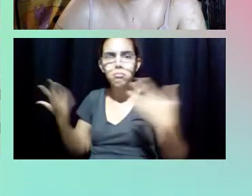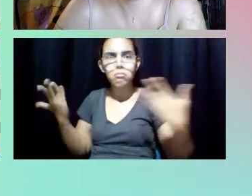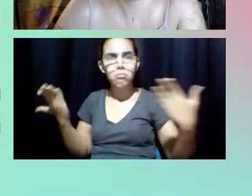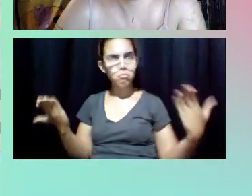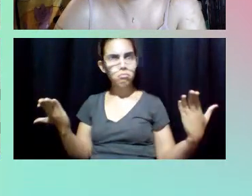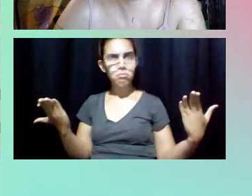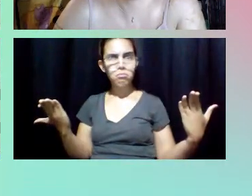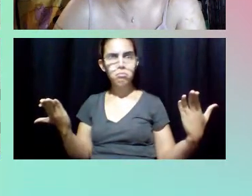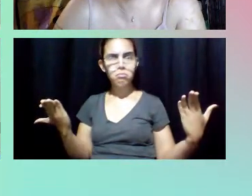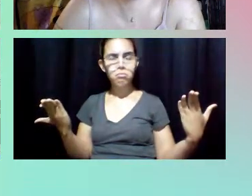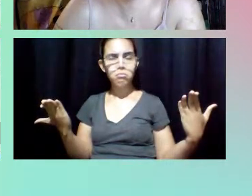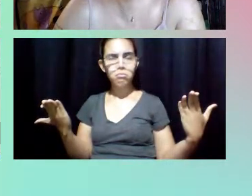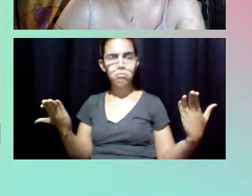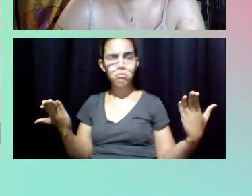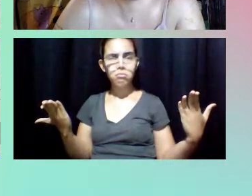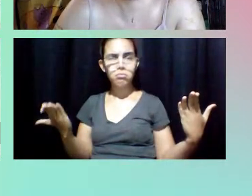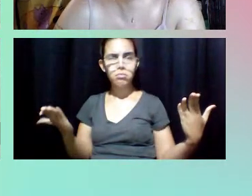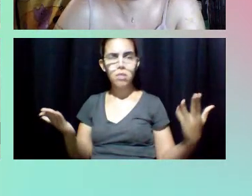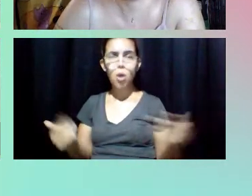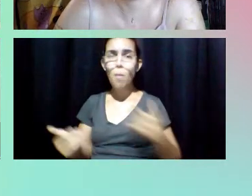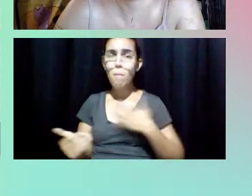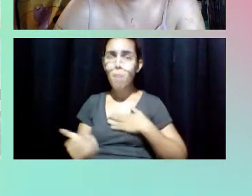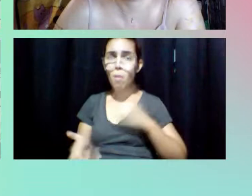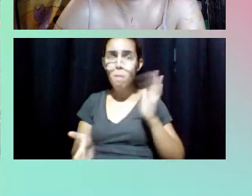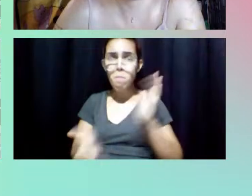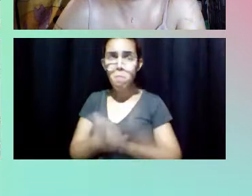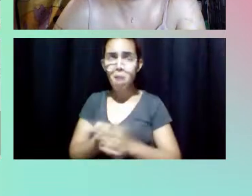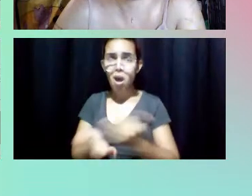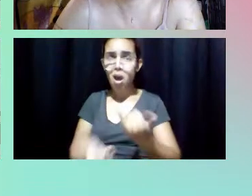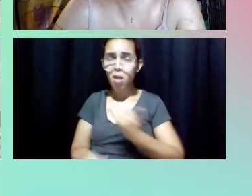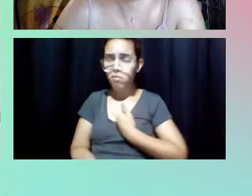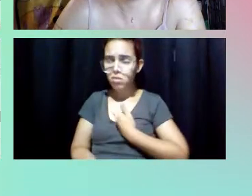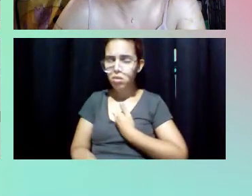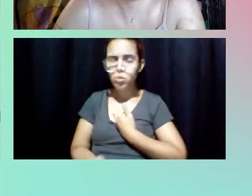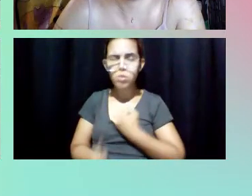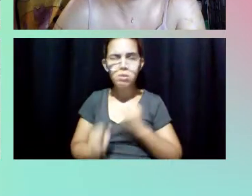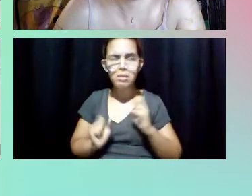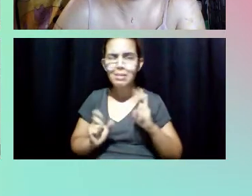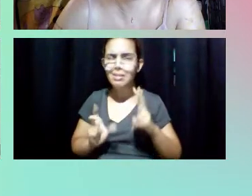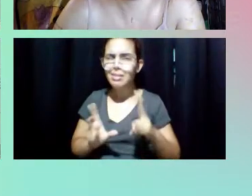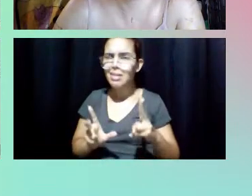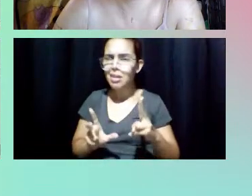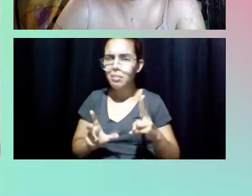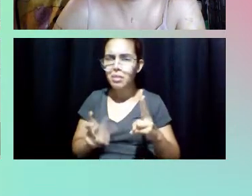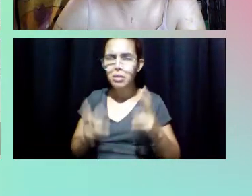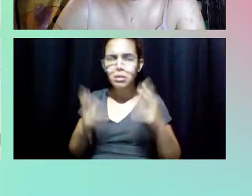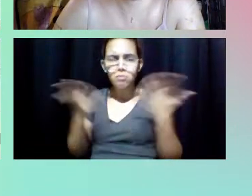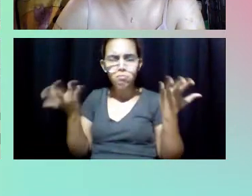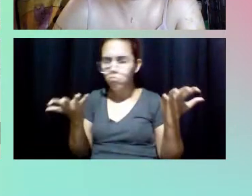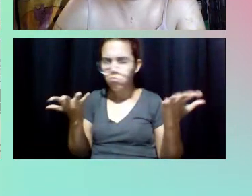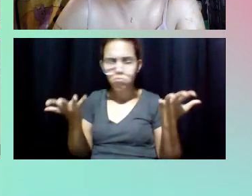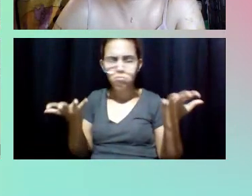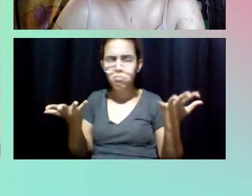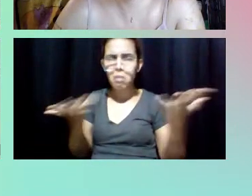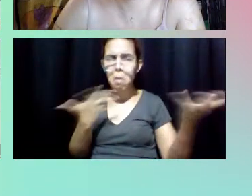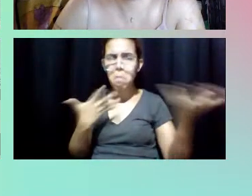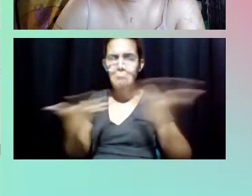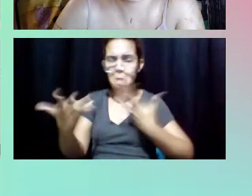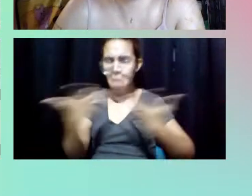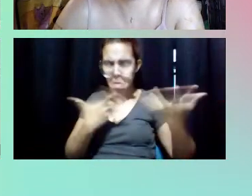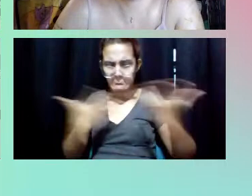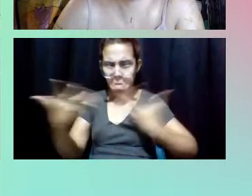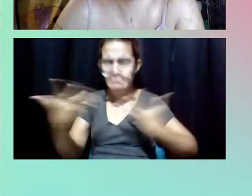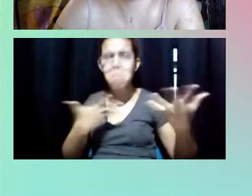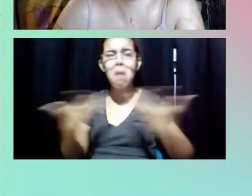com esses questionamentos. Ele dizia, estão me ofendendo, porque eu não sou nada, eu não sou